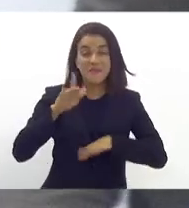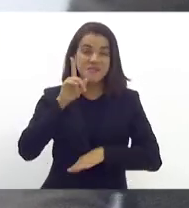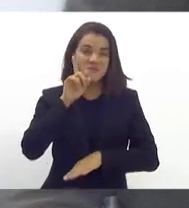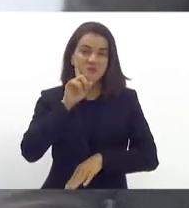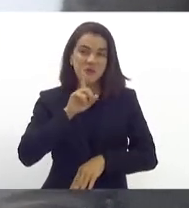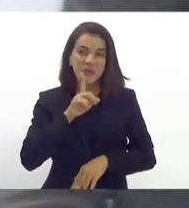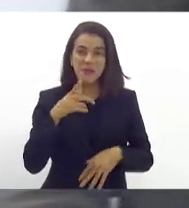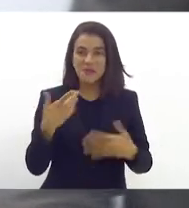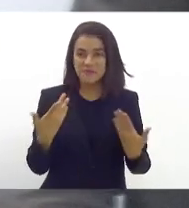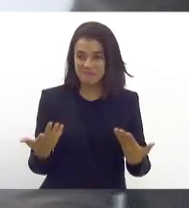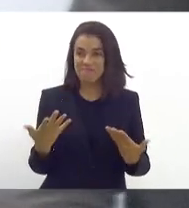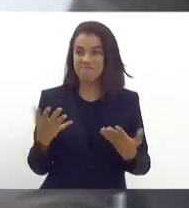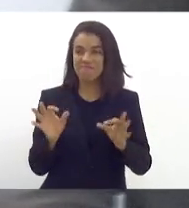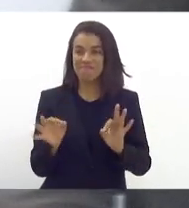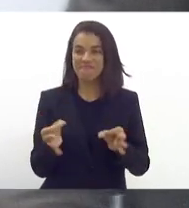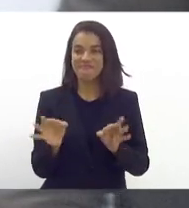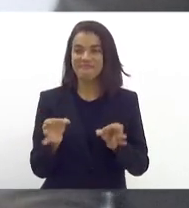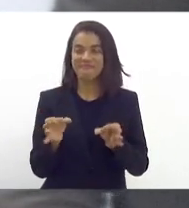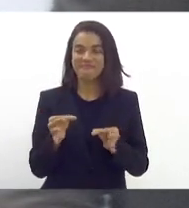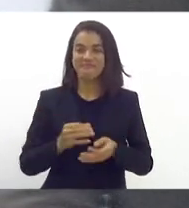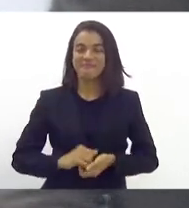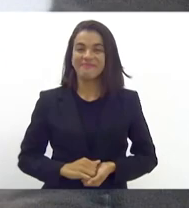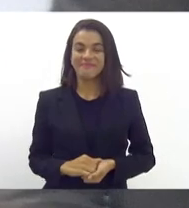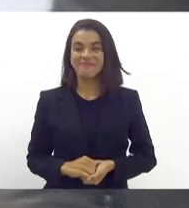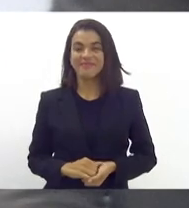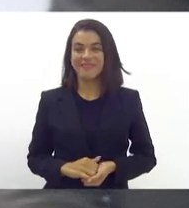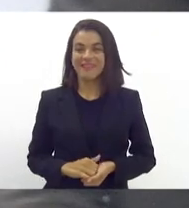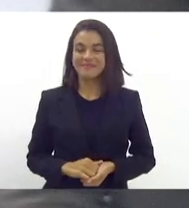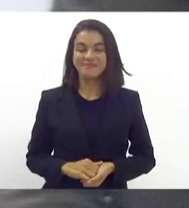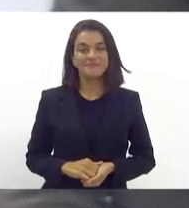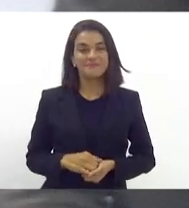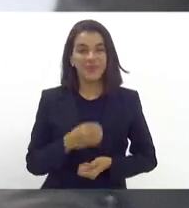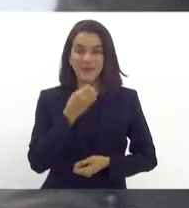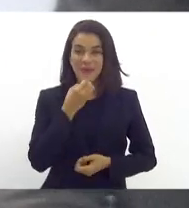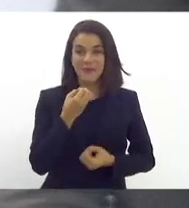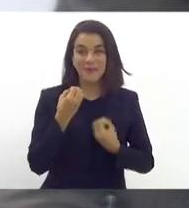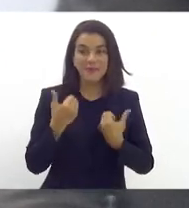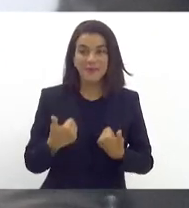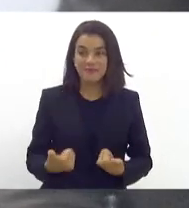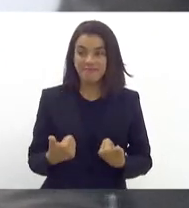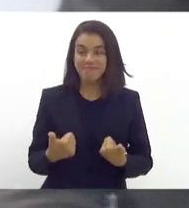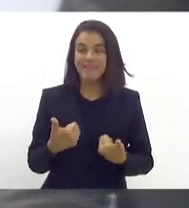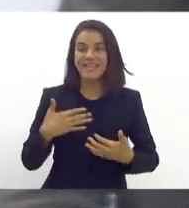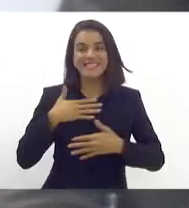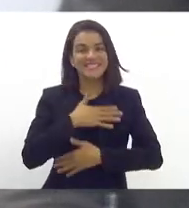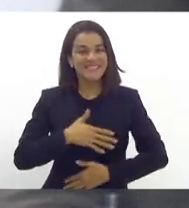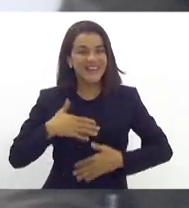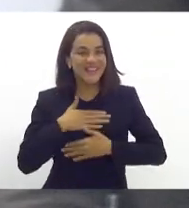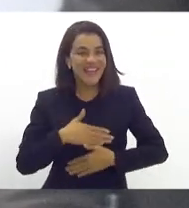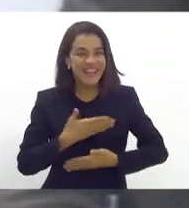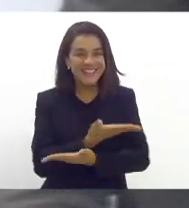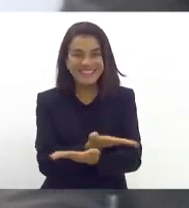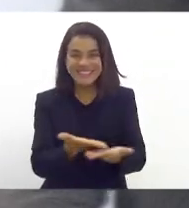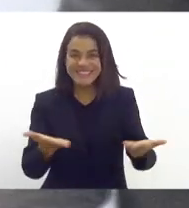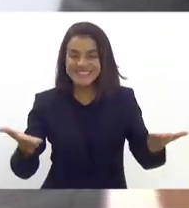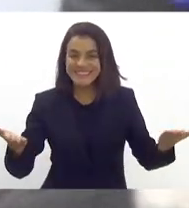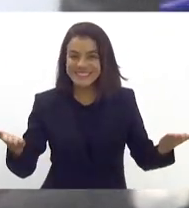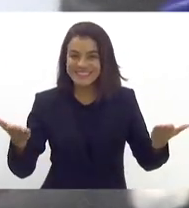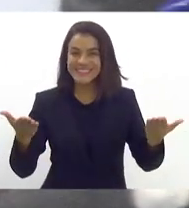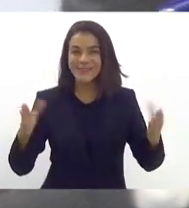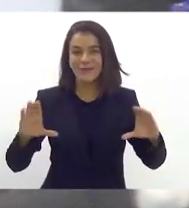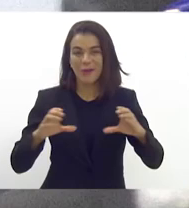assim n não muito bem mais uma vez saudar todos que estão aqui conosco hoje nessa